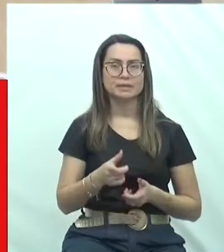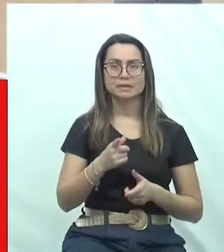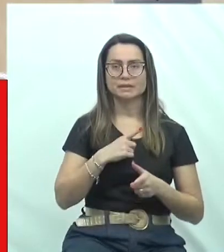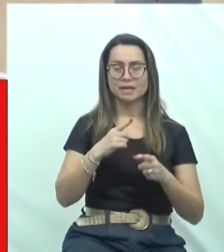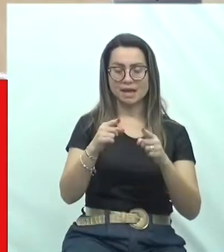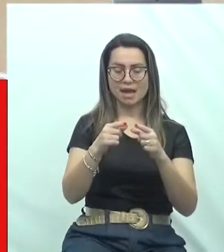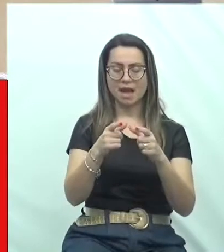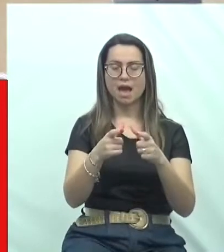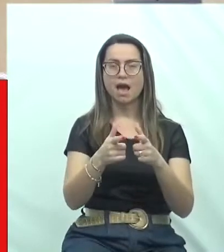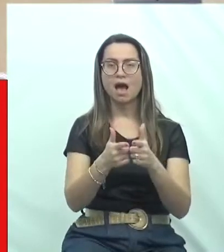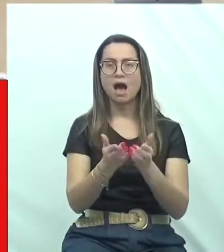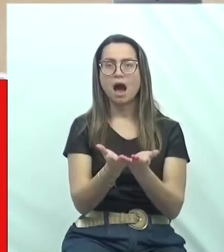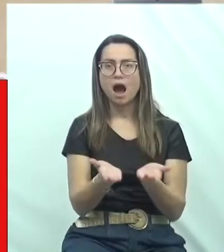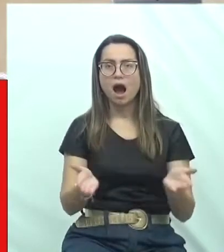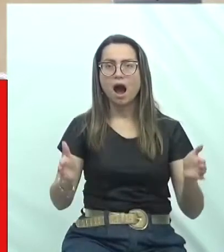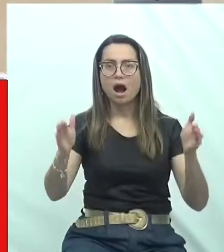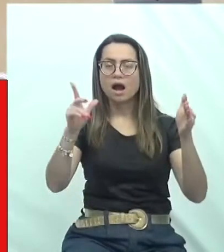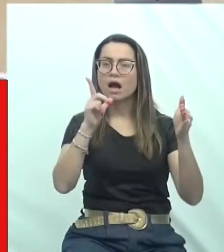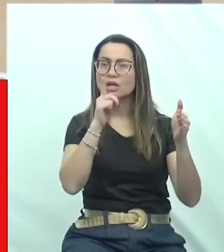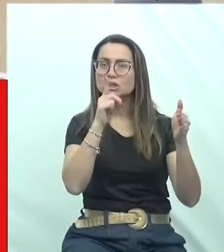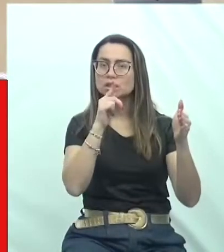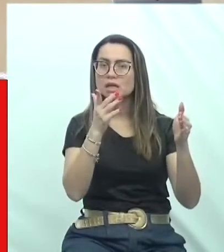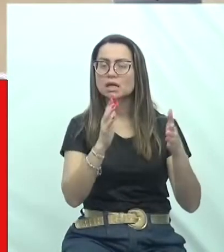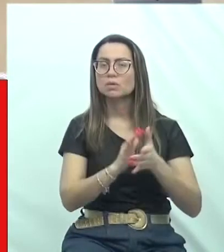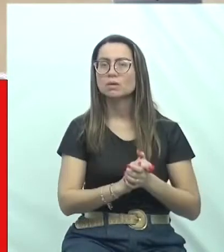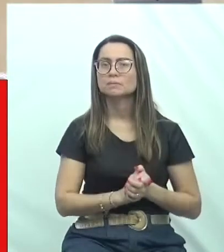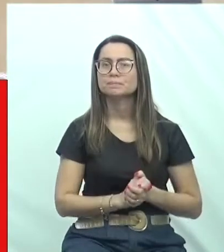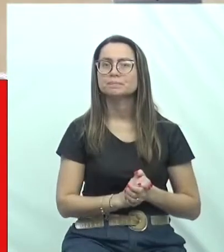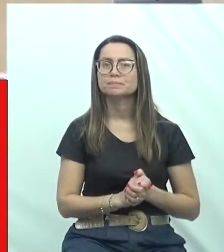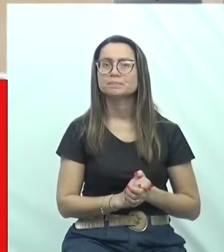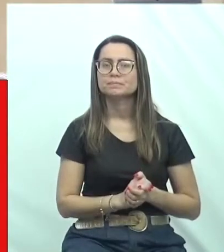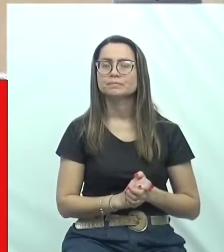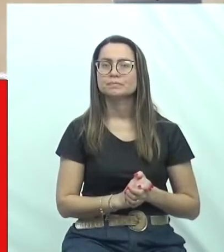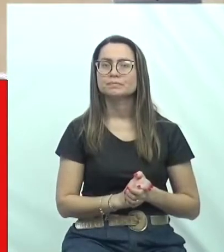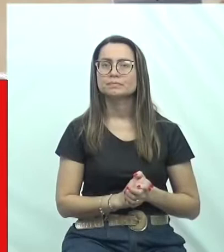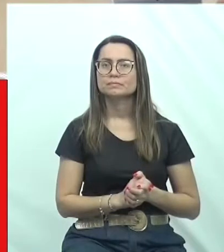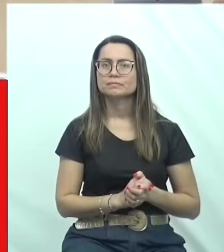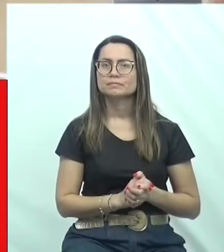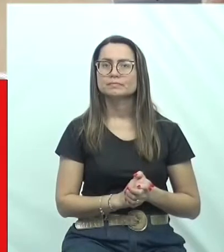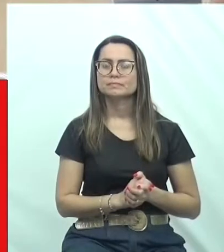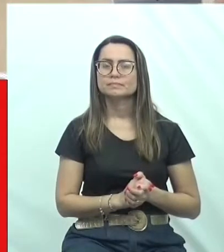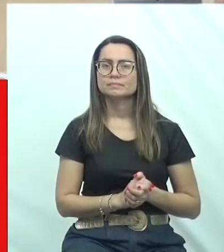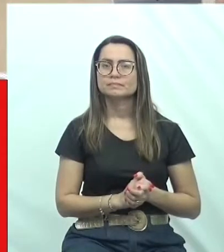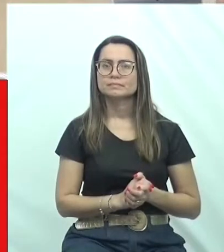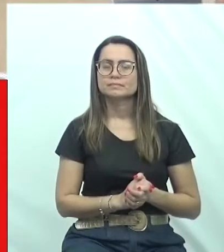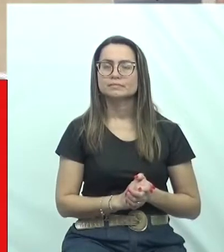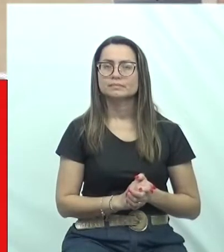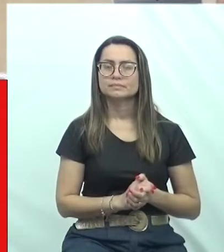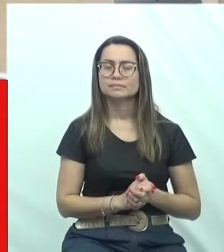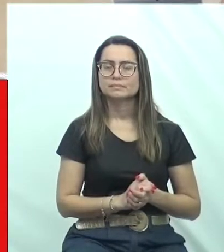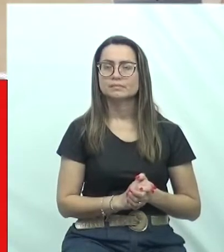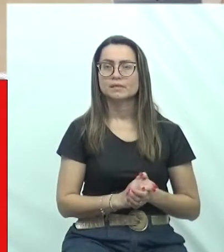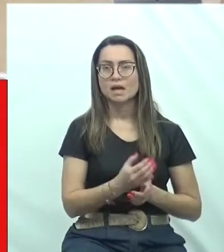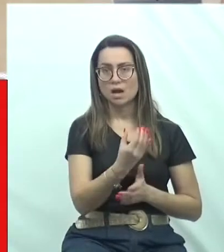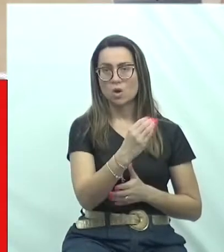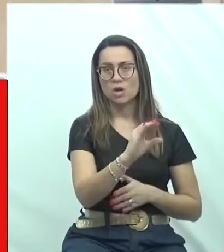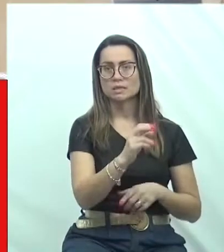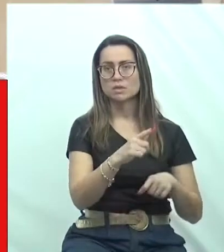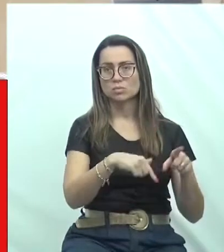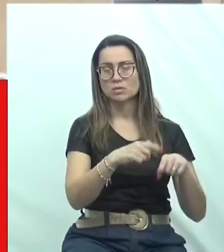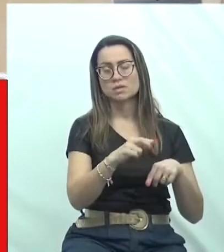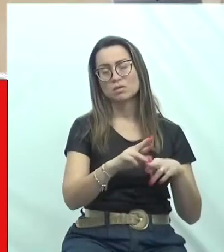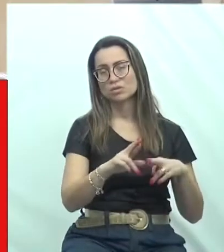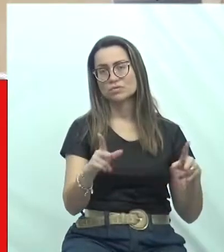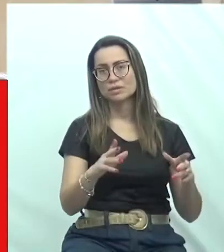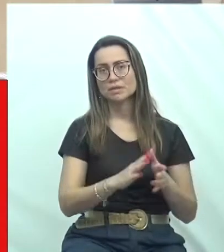a Casa fornece a recomendação para, né, a limpeza da caixa d'água. Eu acho que a instalação desse equipamento é diferente. Só gostaria de pontuar que o senhor falou